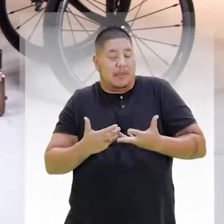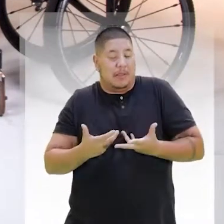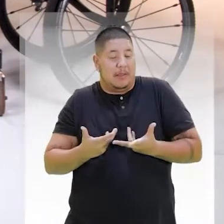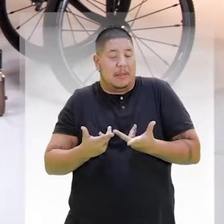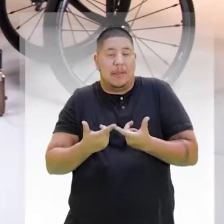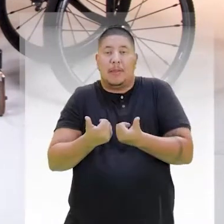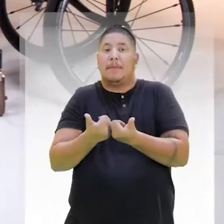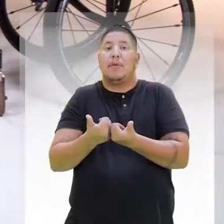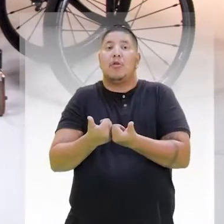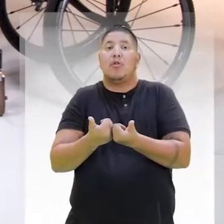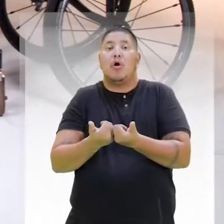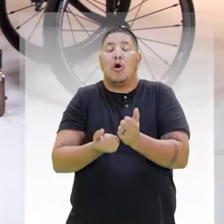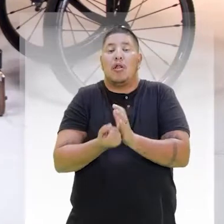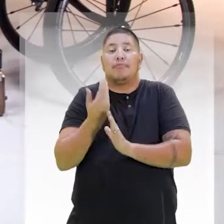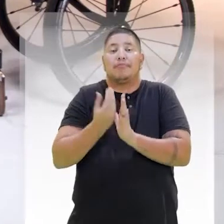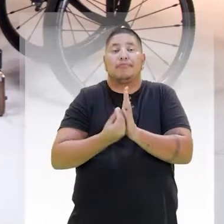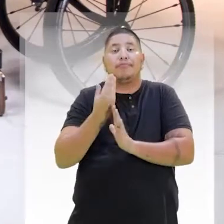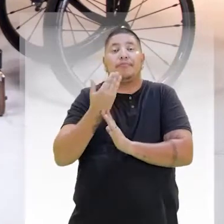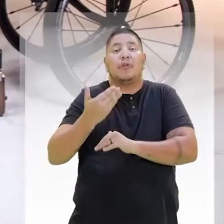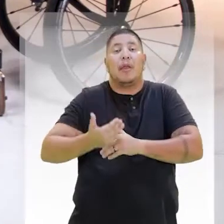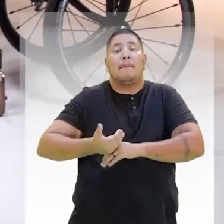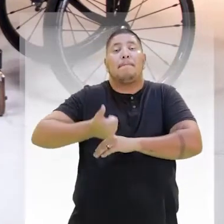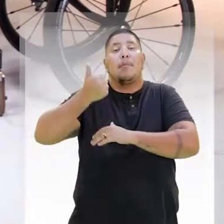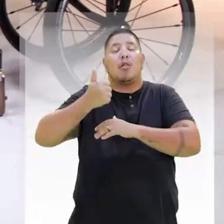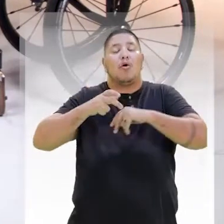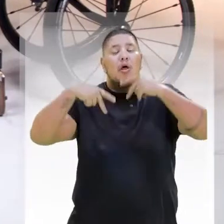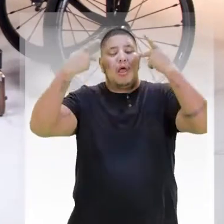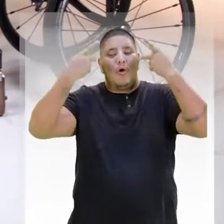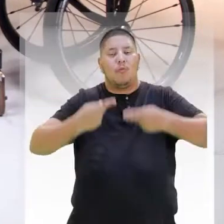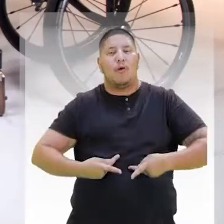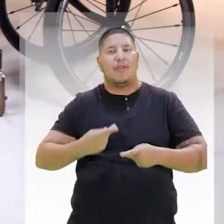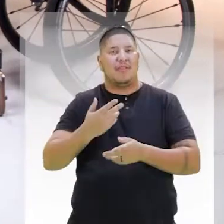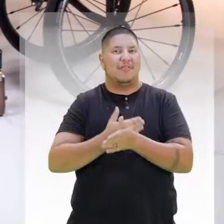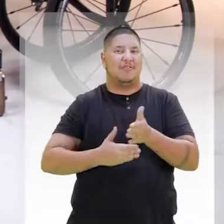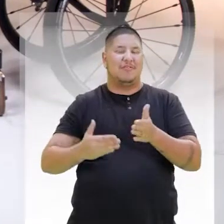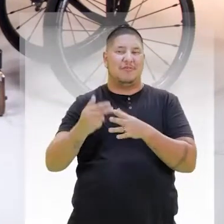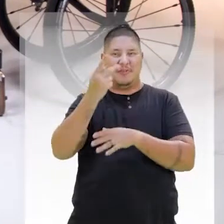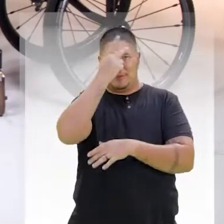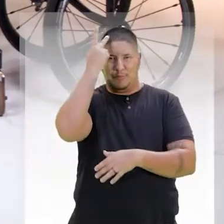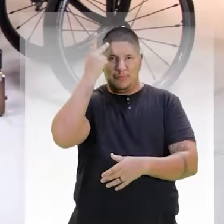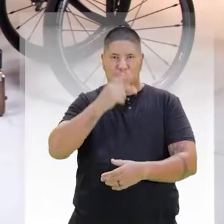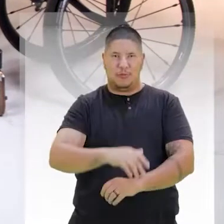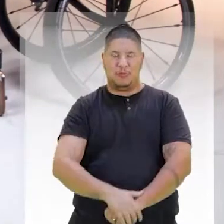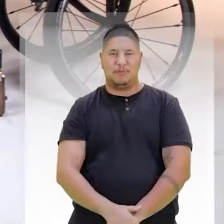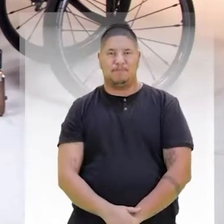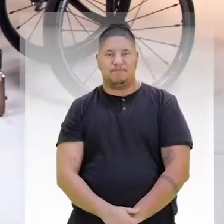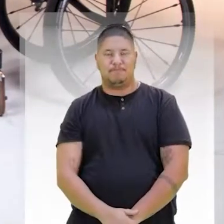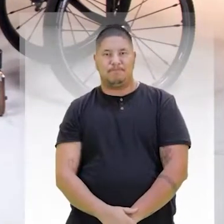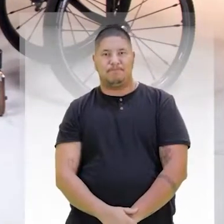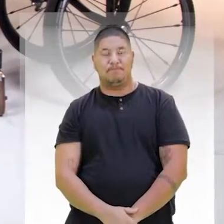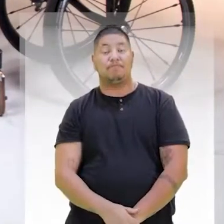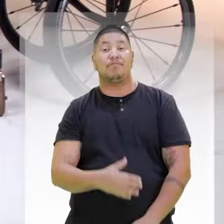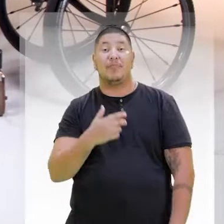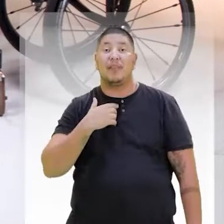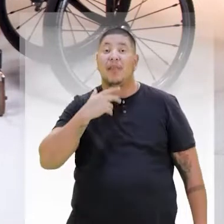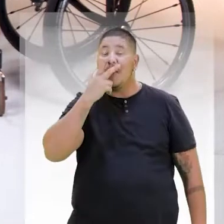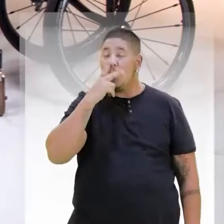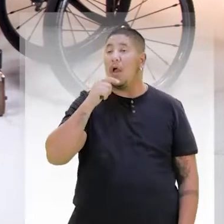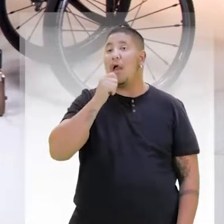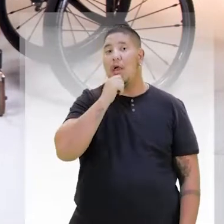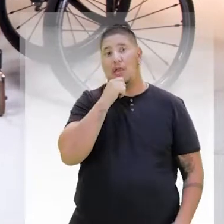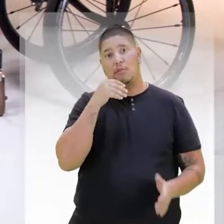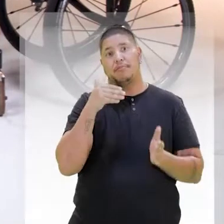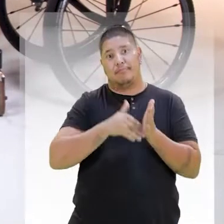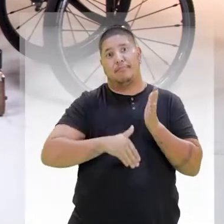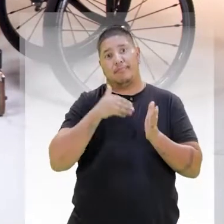melhora a produtividade, melhora a humanidade de todos que estão ali. Eu acho que ainda é uma barreira muito